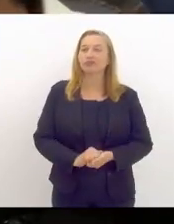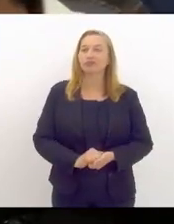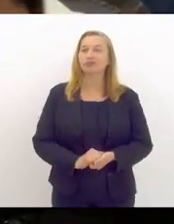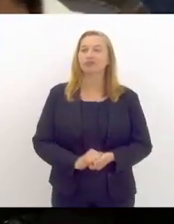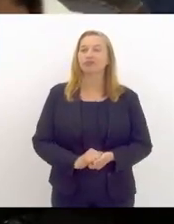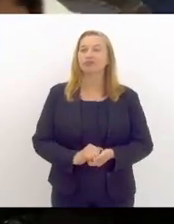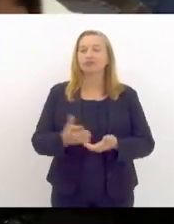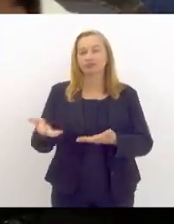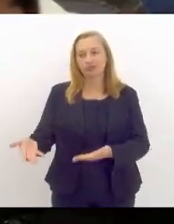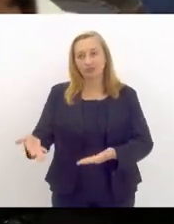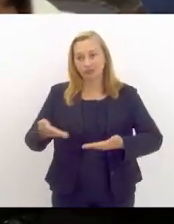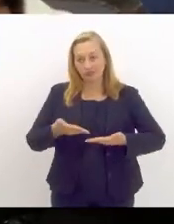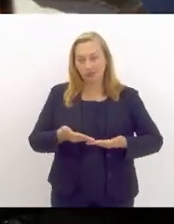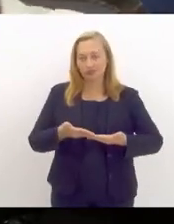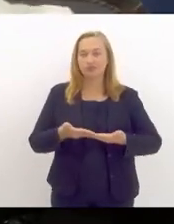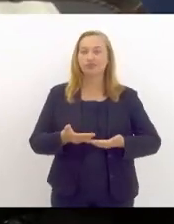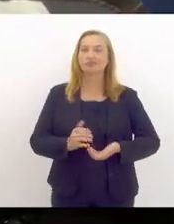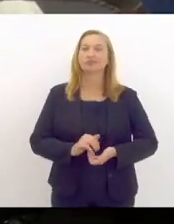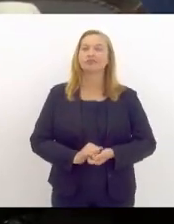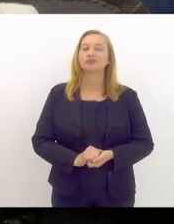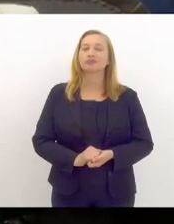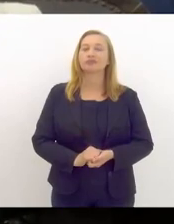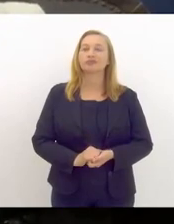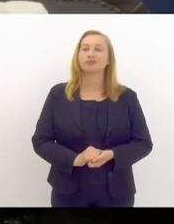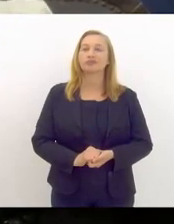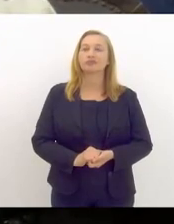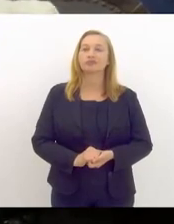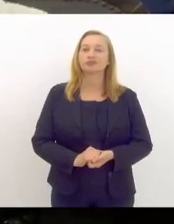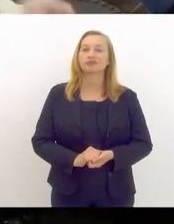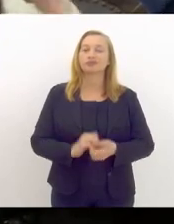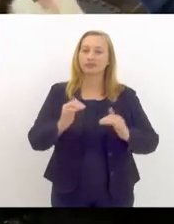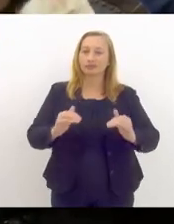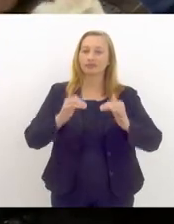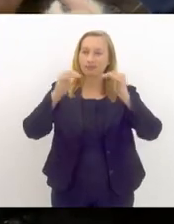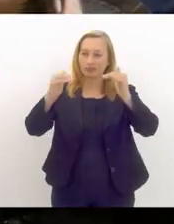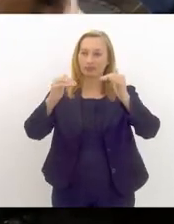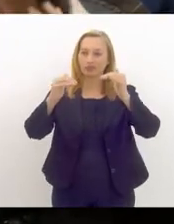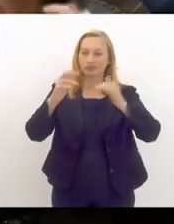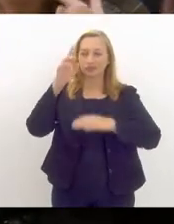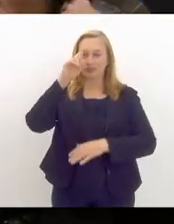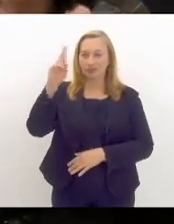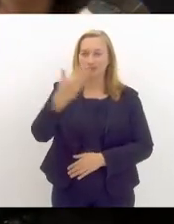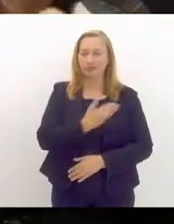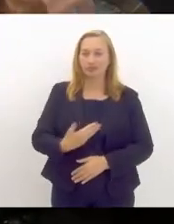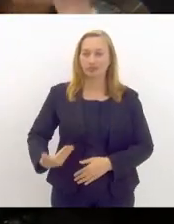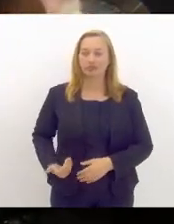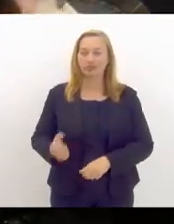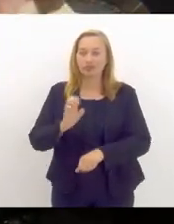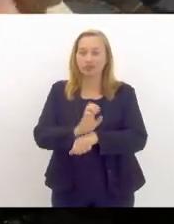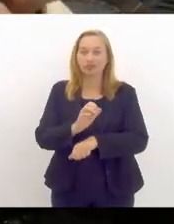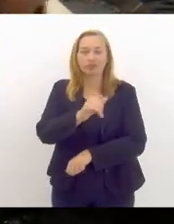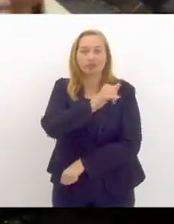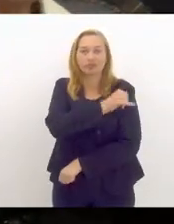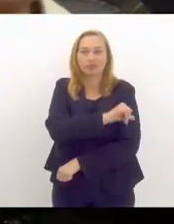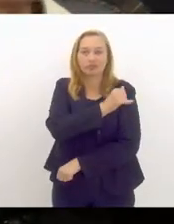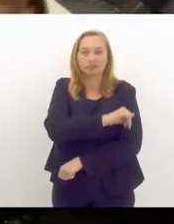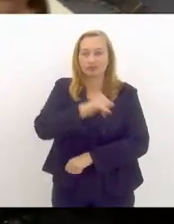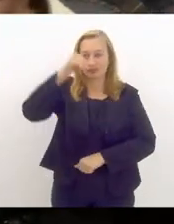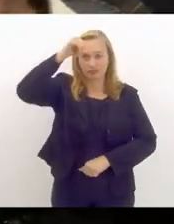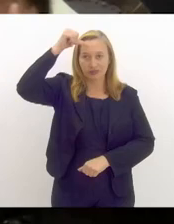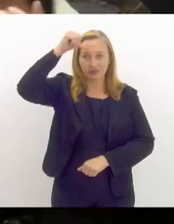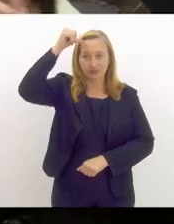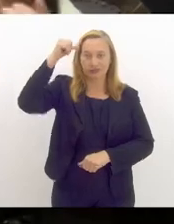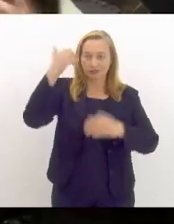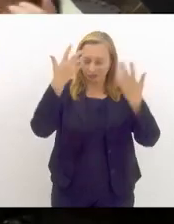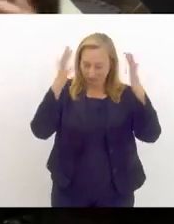Chamo para compor a mesa o excelentíssimo senhor governador do Estado do Rio de Janeiro, Cláudio